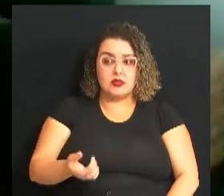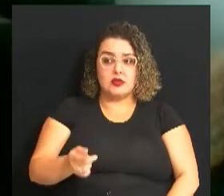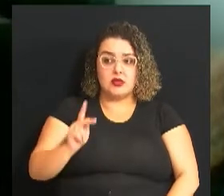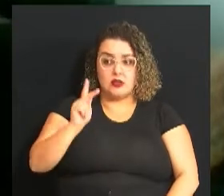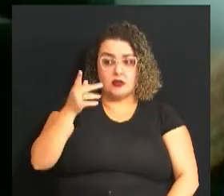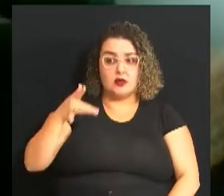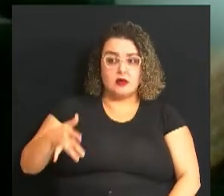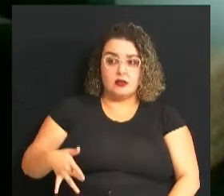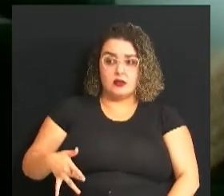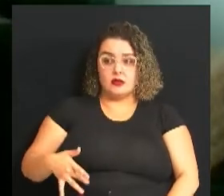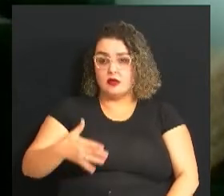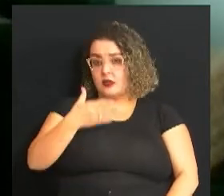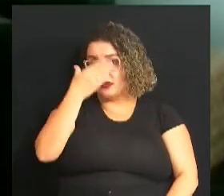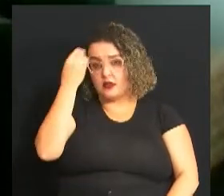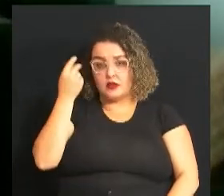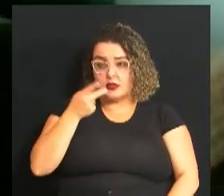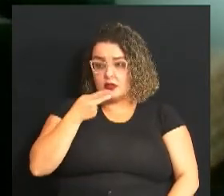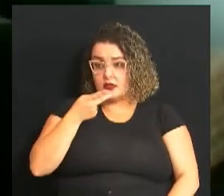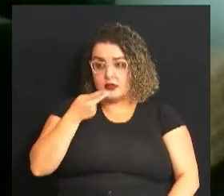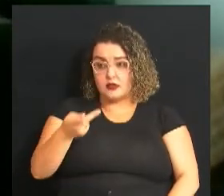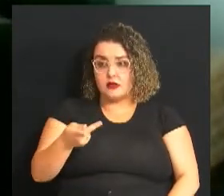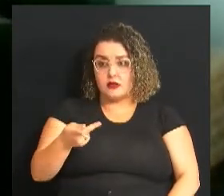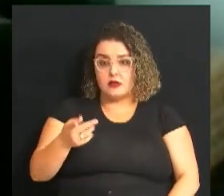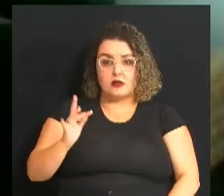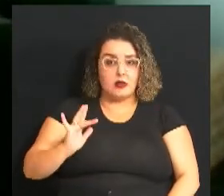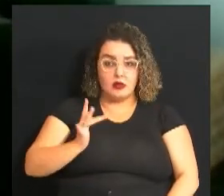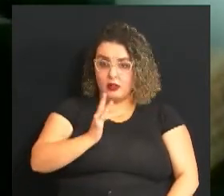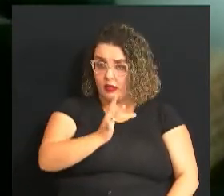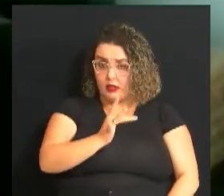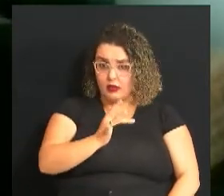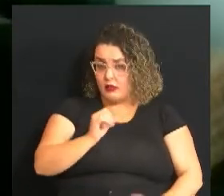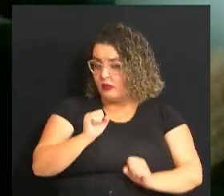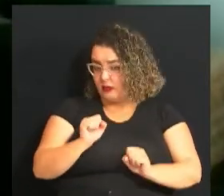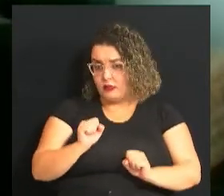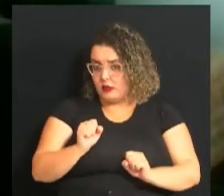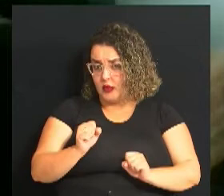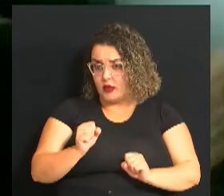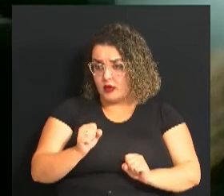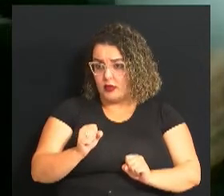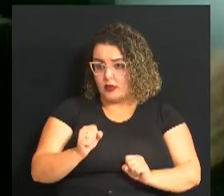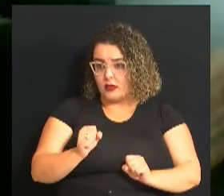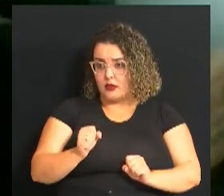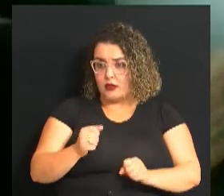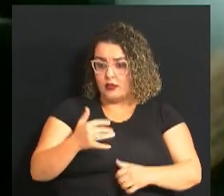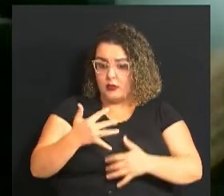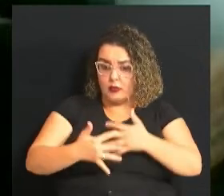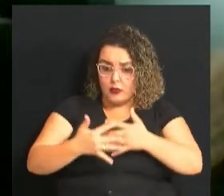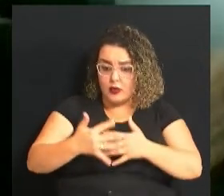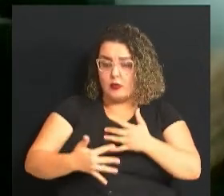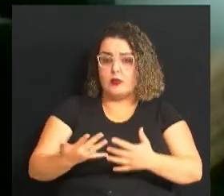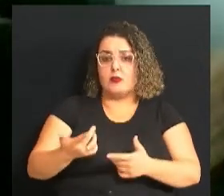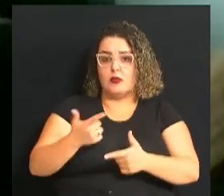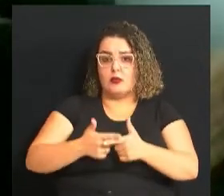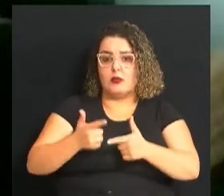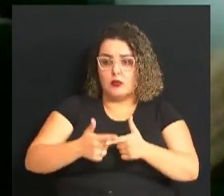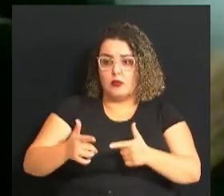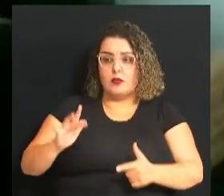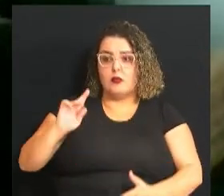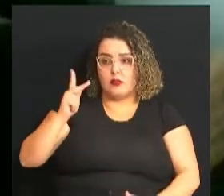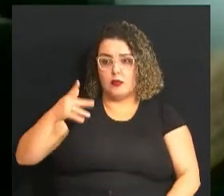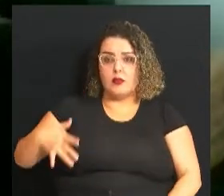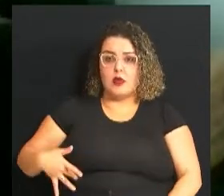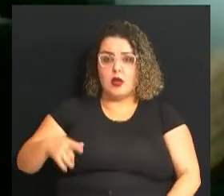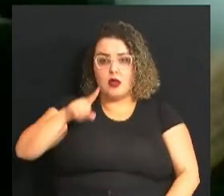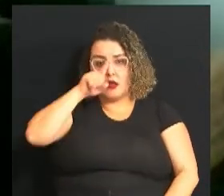gente esquece de dizer. Dengue, por exemplo, pode provocar um comprometimento hepático, uma hepatite. Febre amarela pode provocar